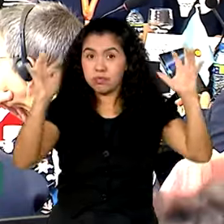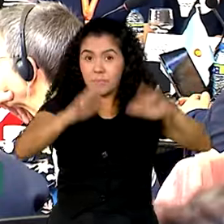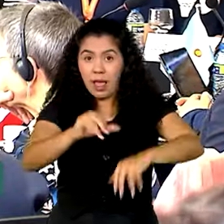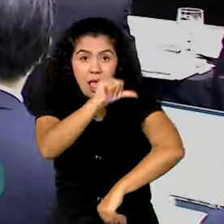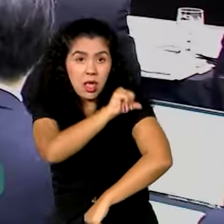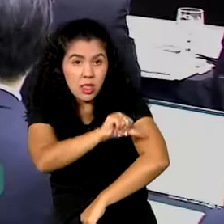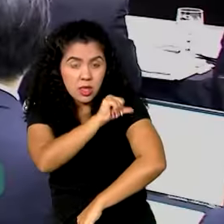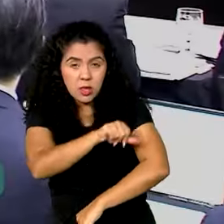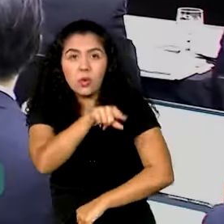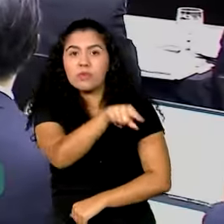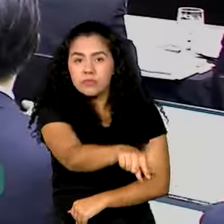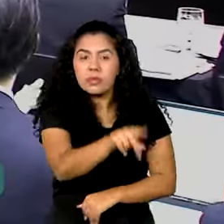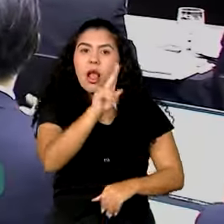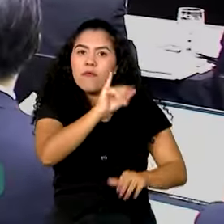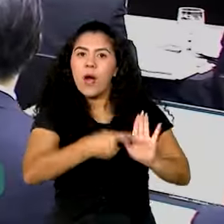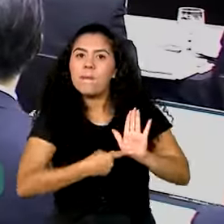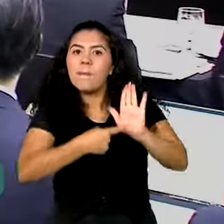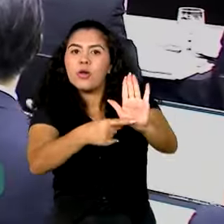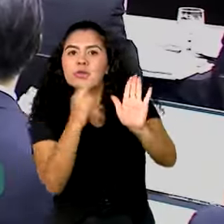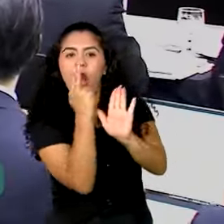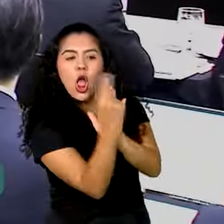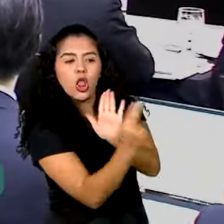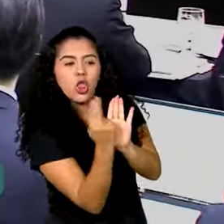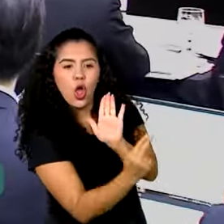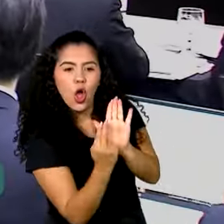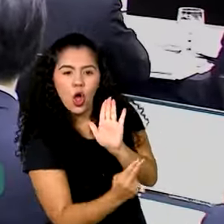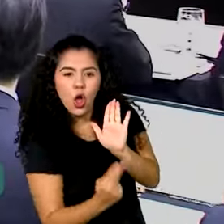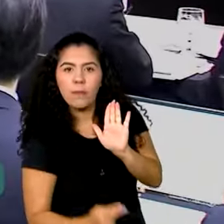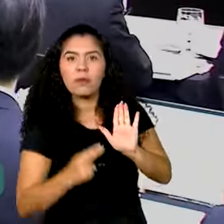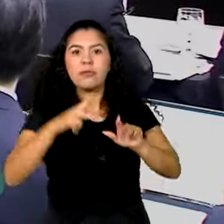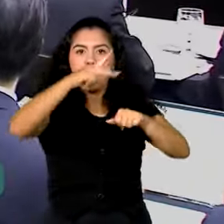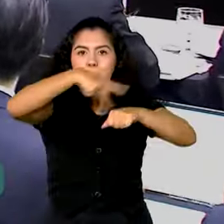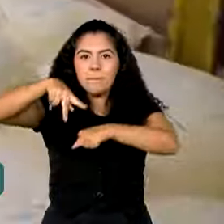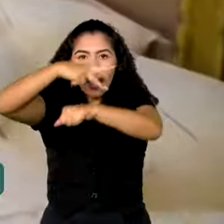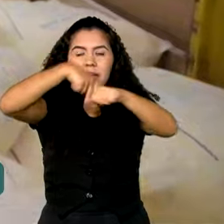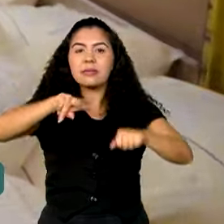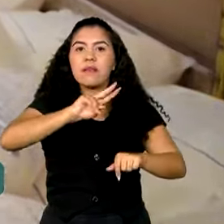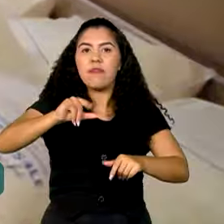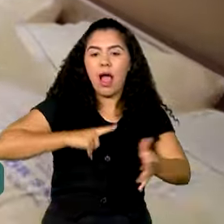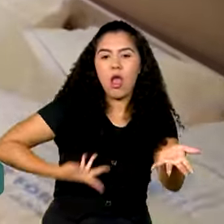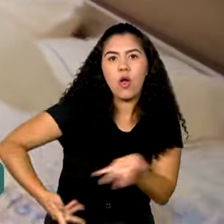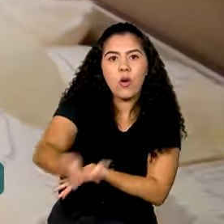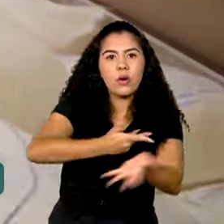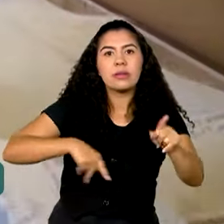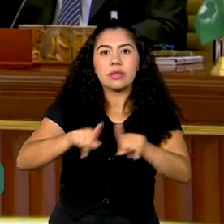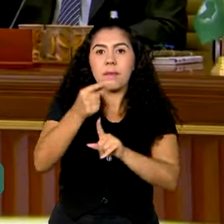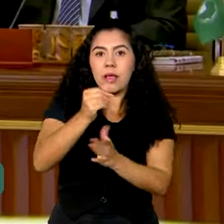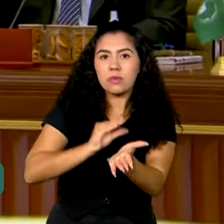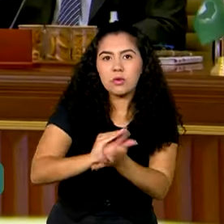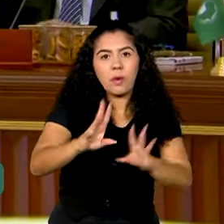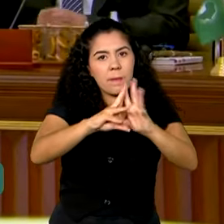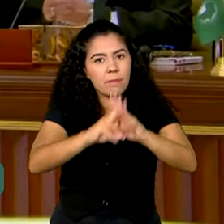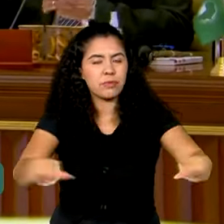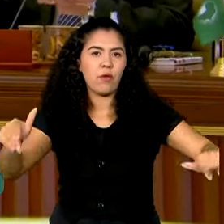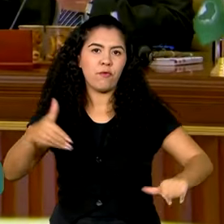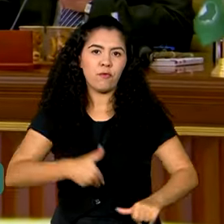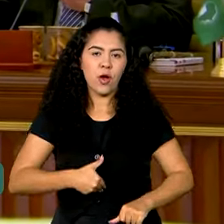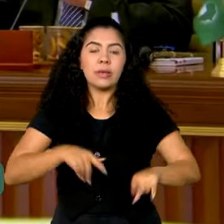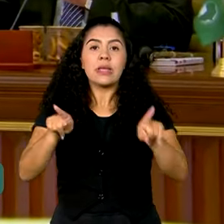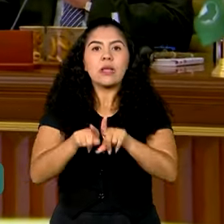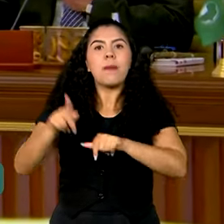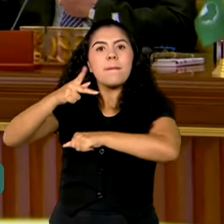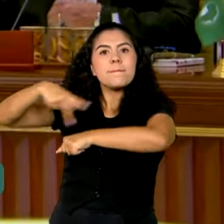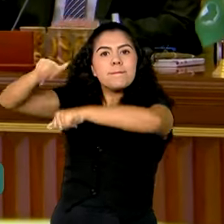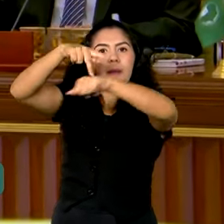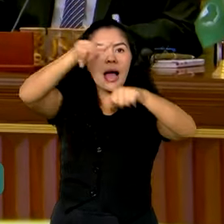de países que serão beneficiados com cooperação técnica e recursos para acabar com a fome. E os países que vão